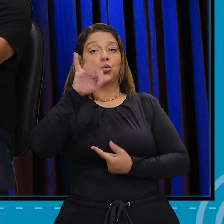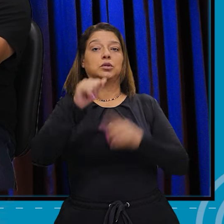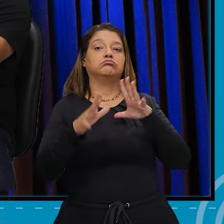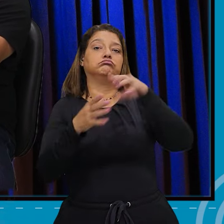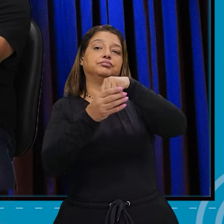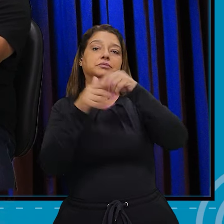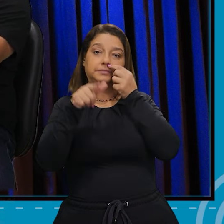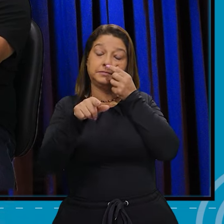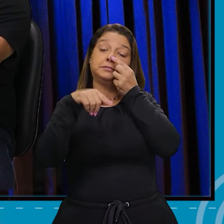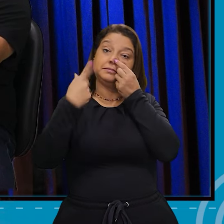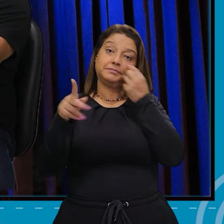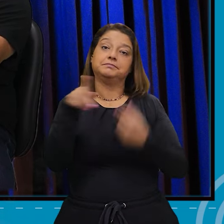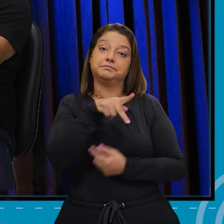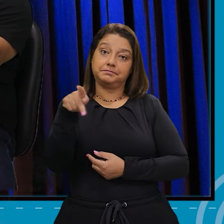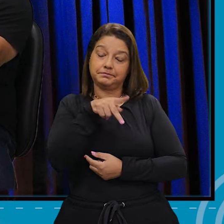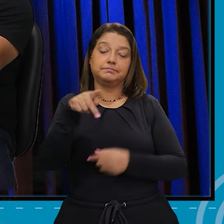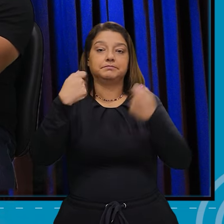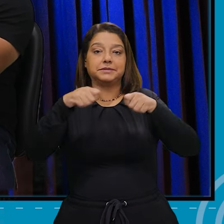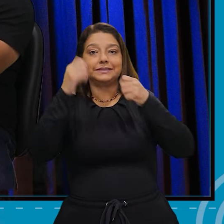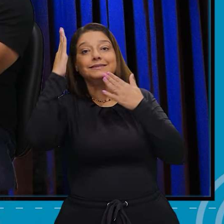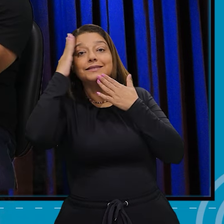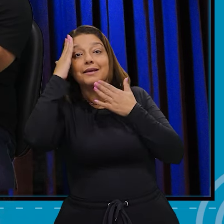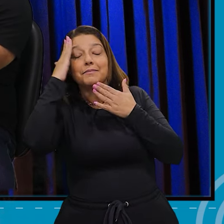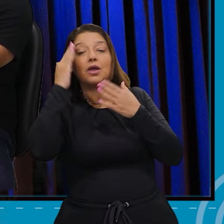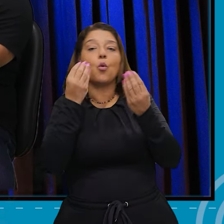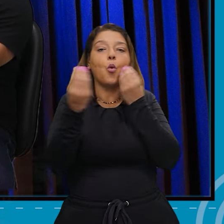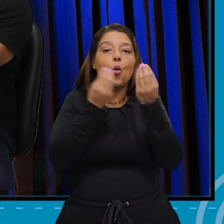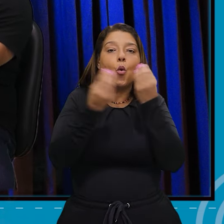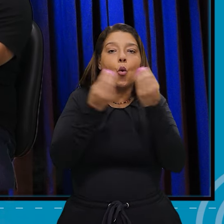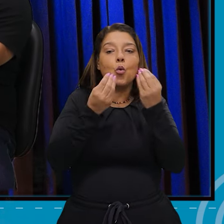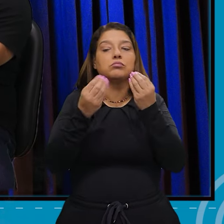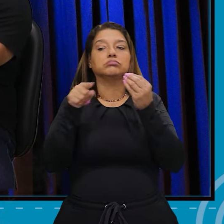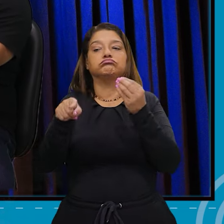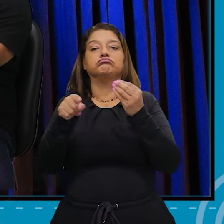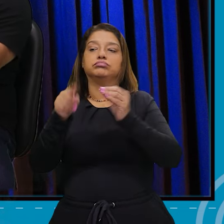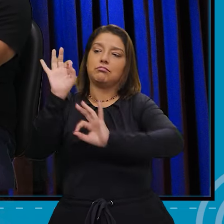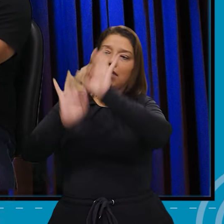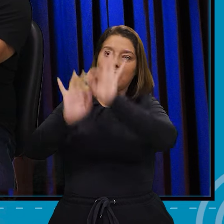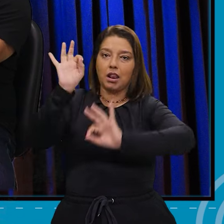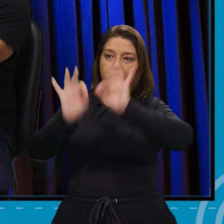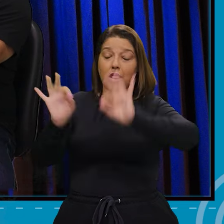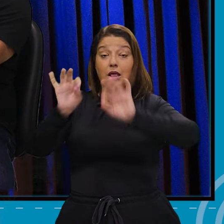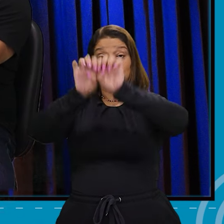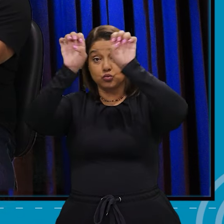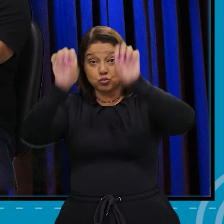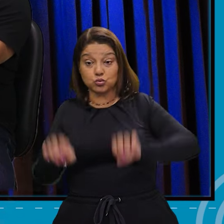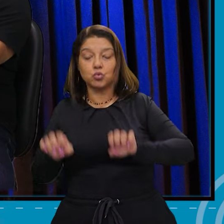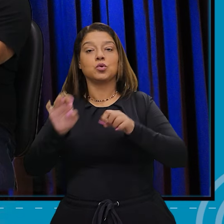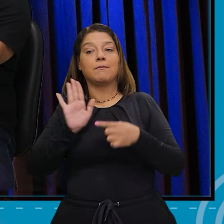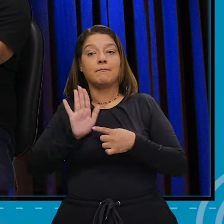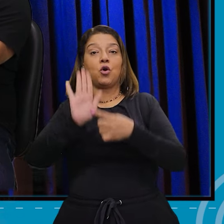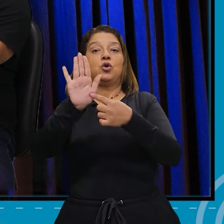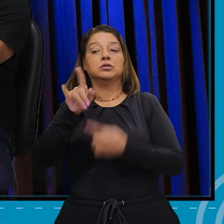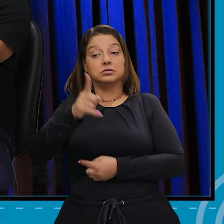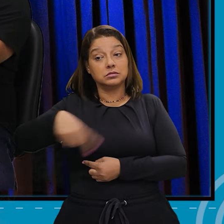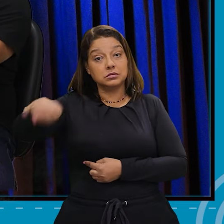luta presente. Nisso, o professor precisa fazer a problematização, a